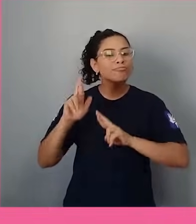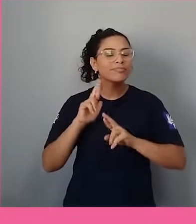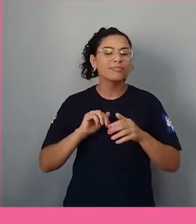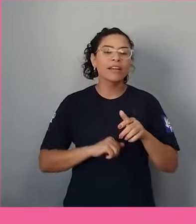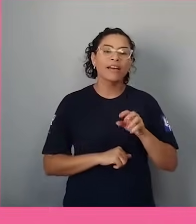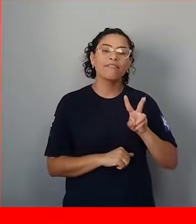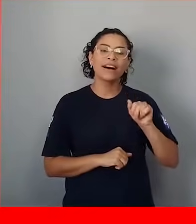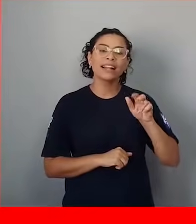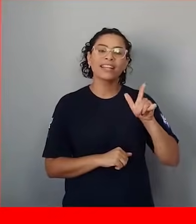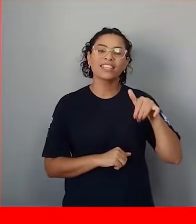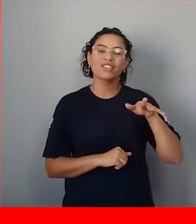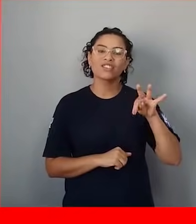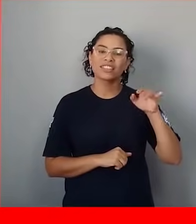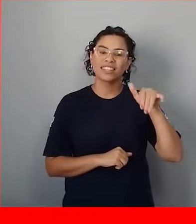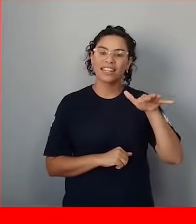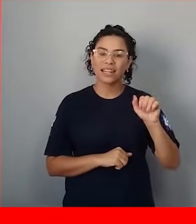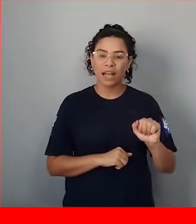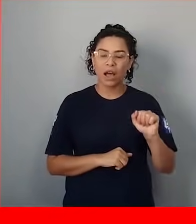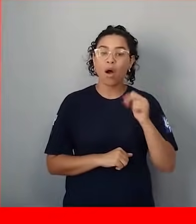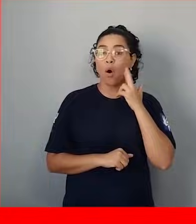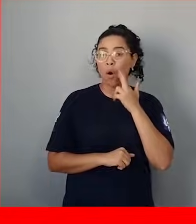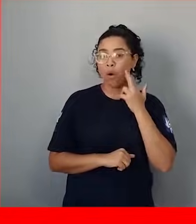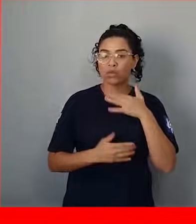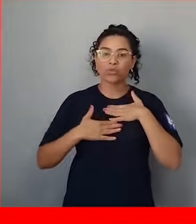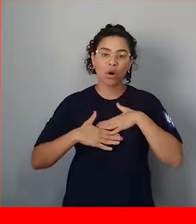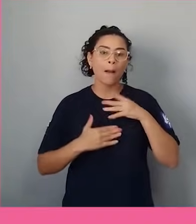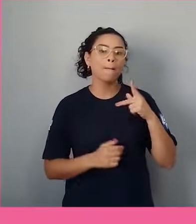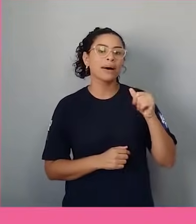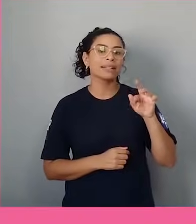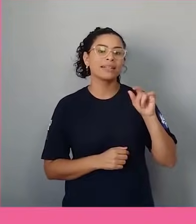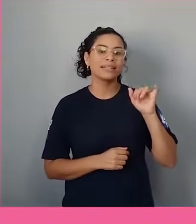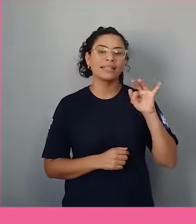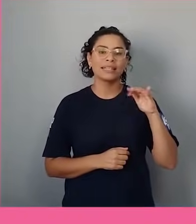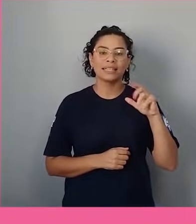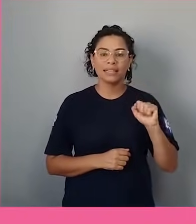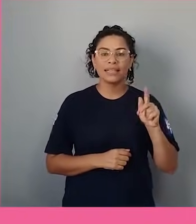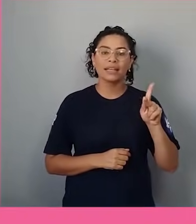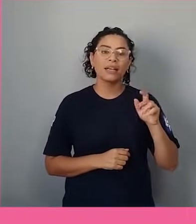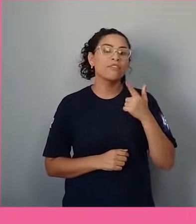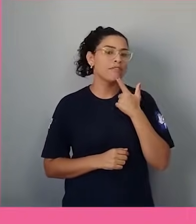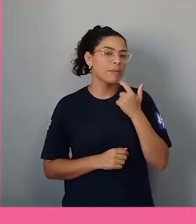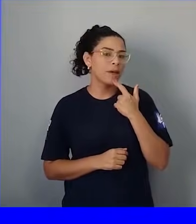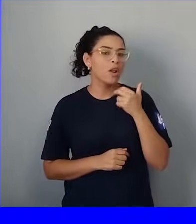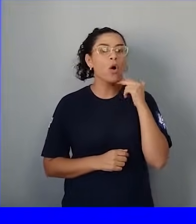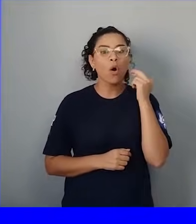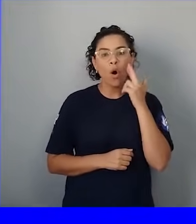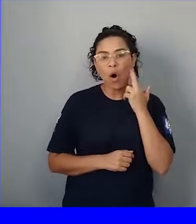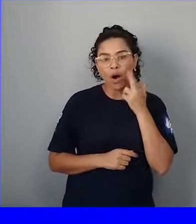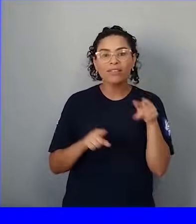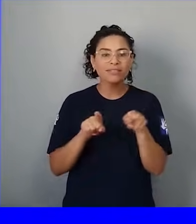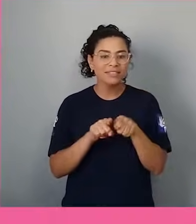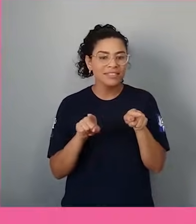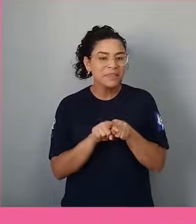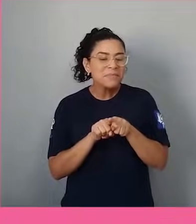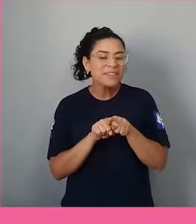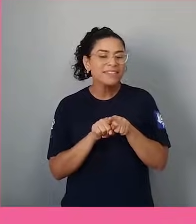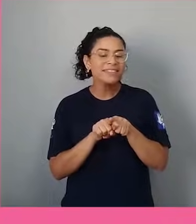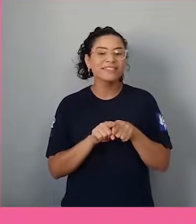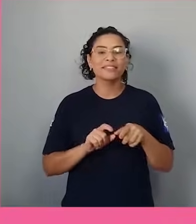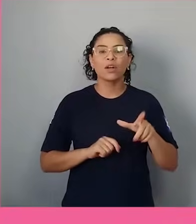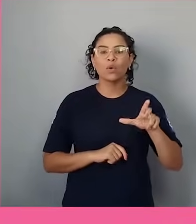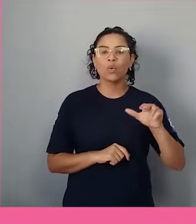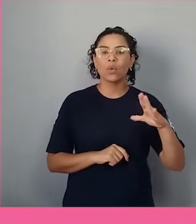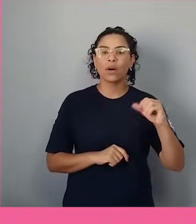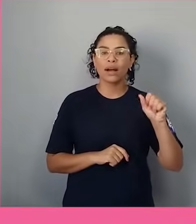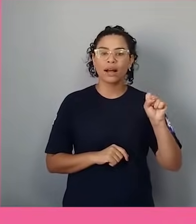que gosta de rosa. O Patrick diz que gosta do vermelho. E a Isabela de rosa também. O Lucas de azul. E a